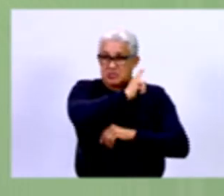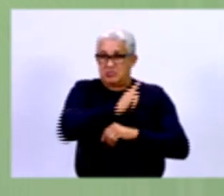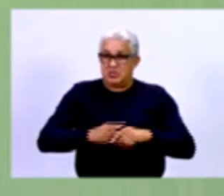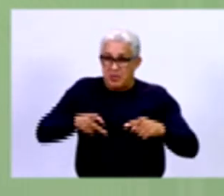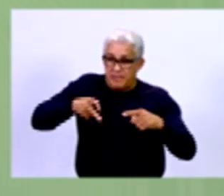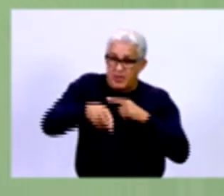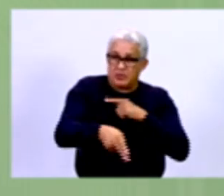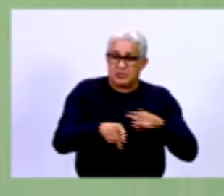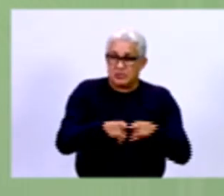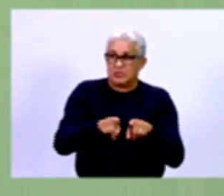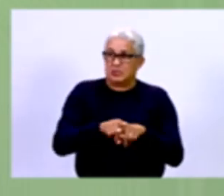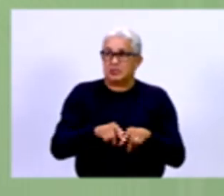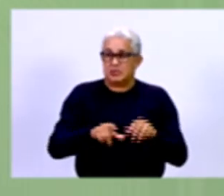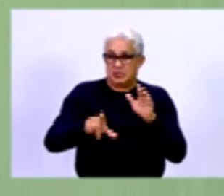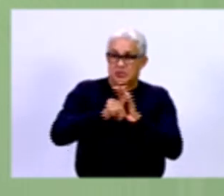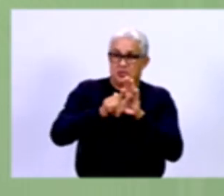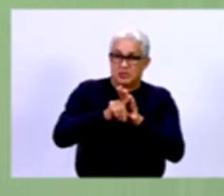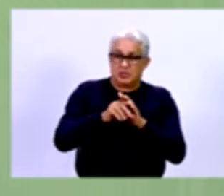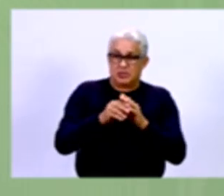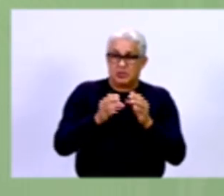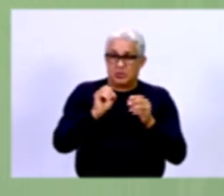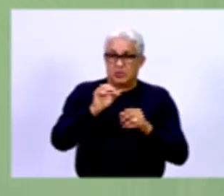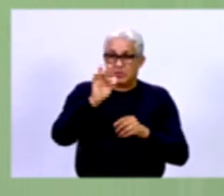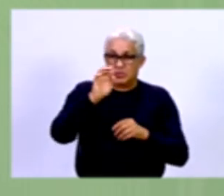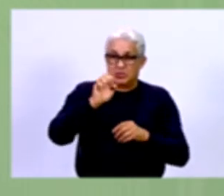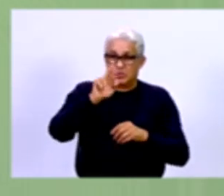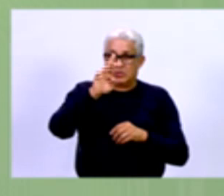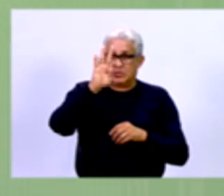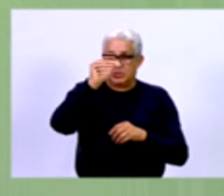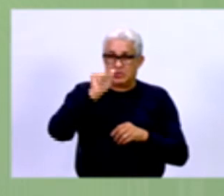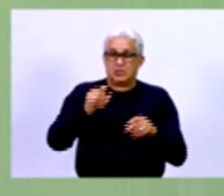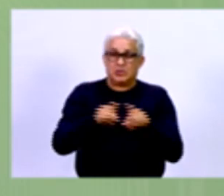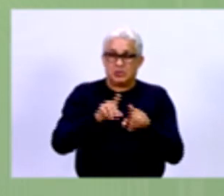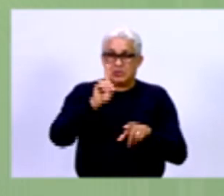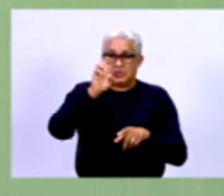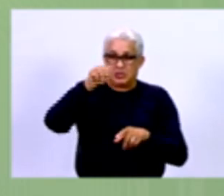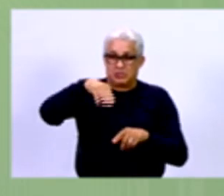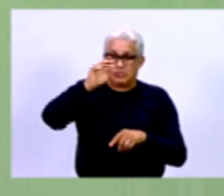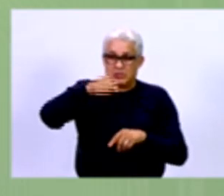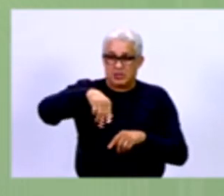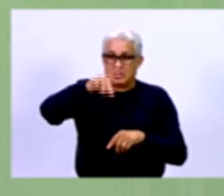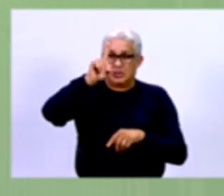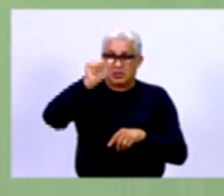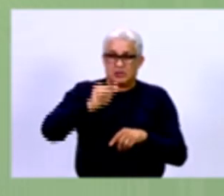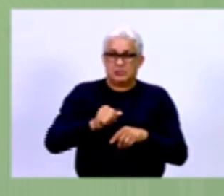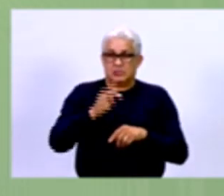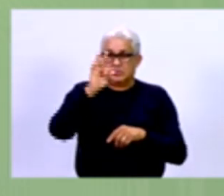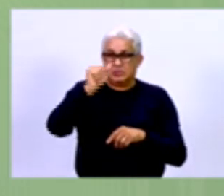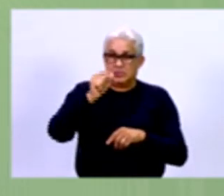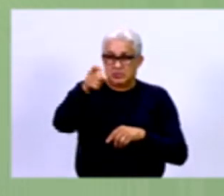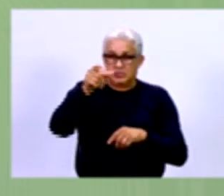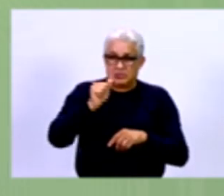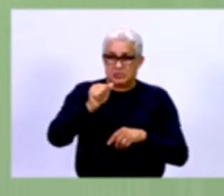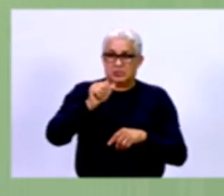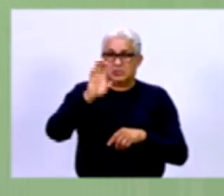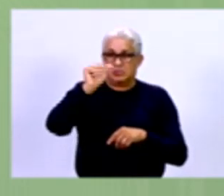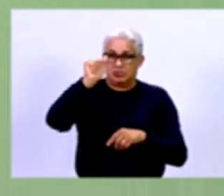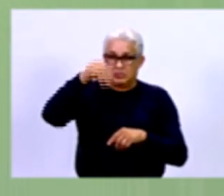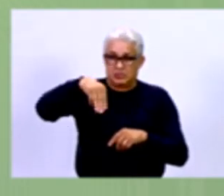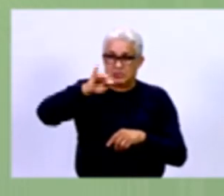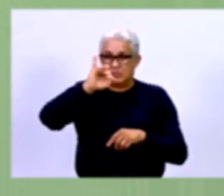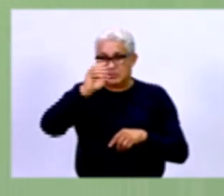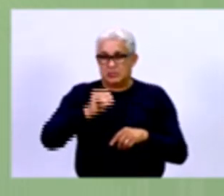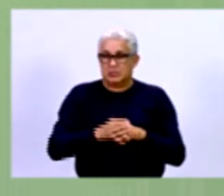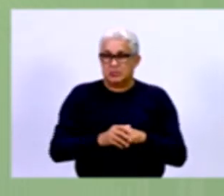leis de oferta e demanda. No entanto, em diversos países, a taxa de câmbio é controlada ou fixada. Esse é